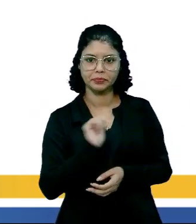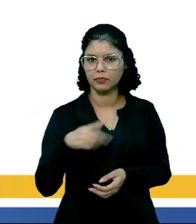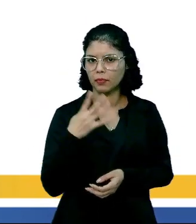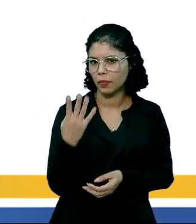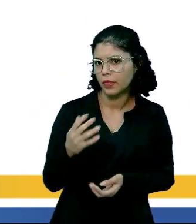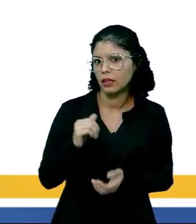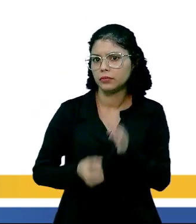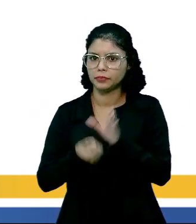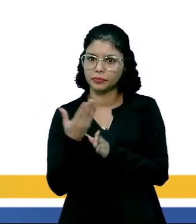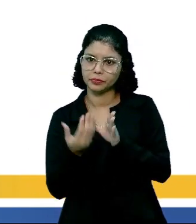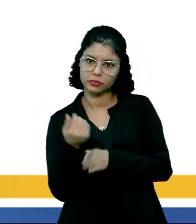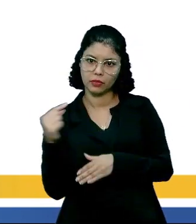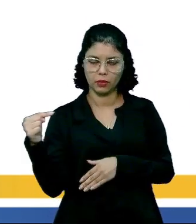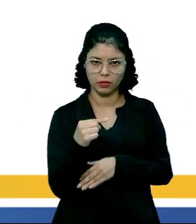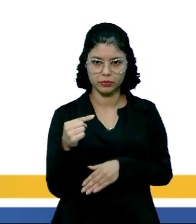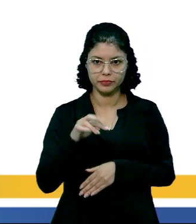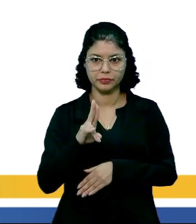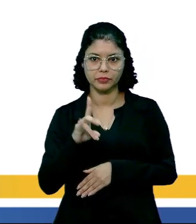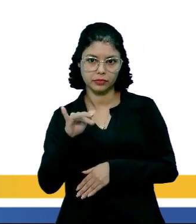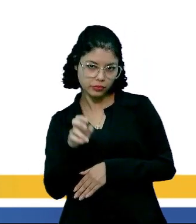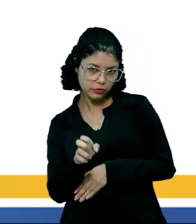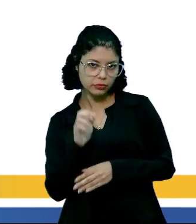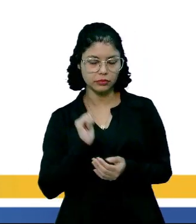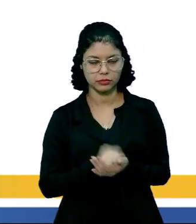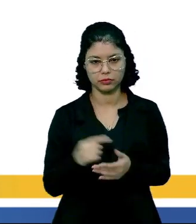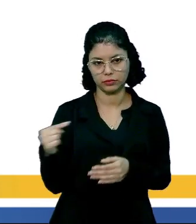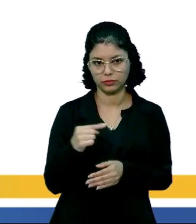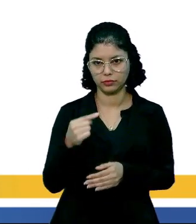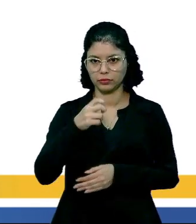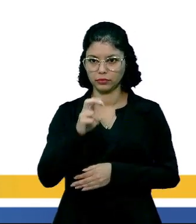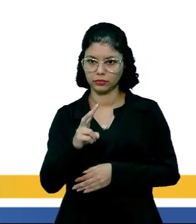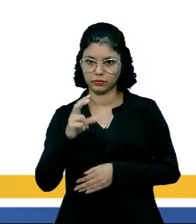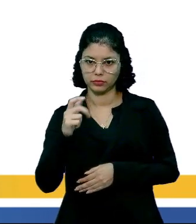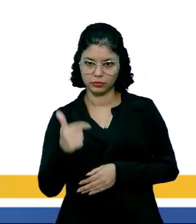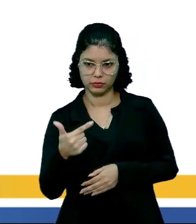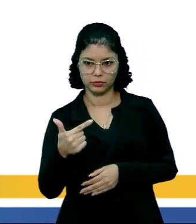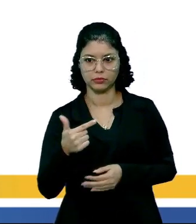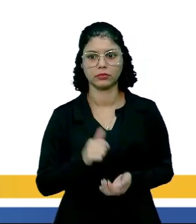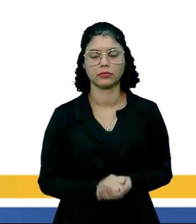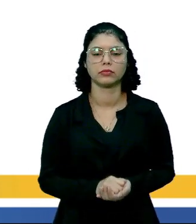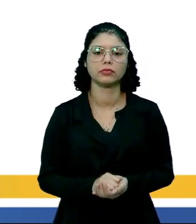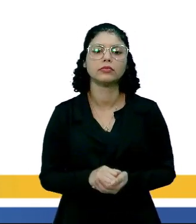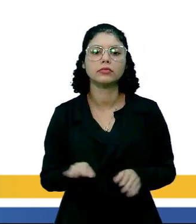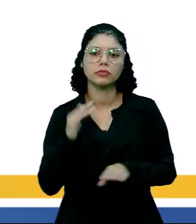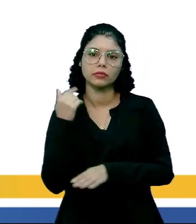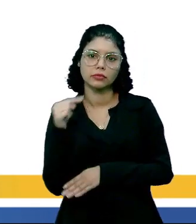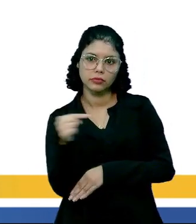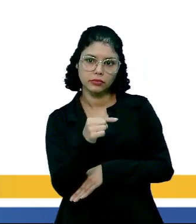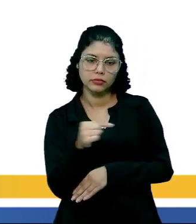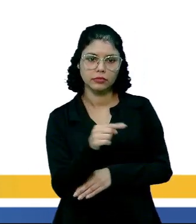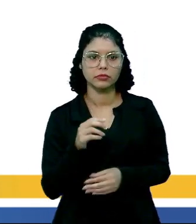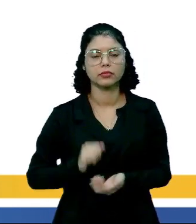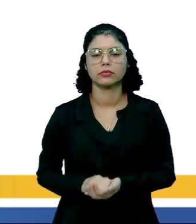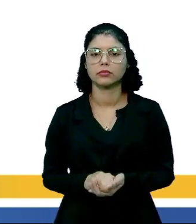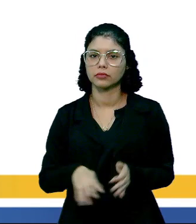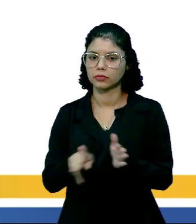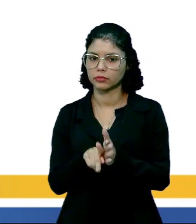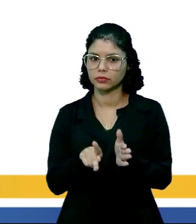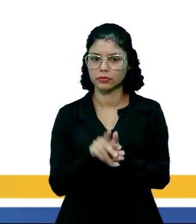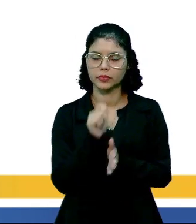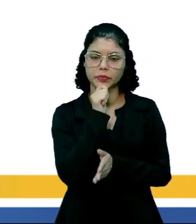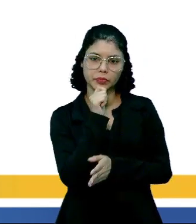produto menos reagente então isso vai dar menos 52 um delta h negativo configurando a reação